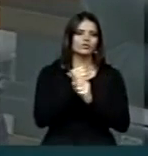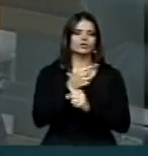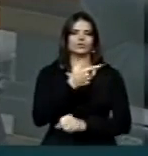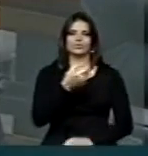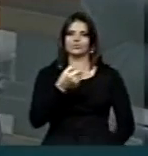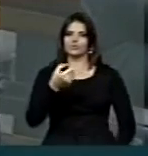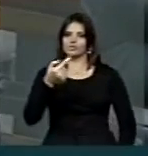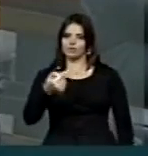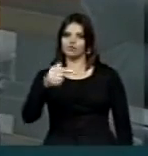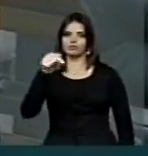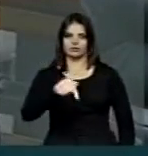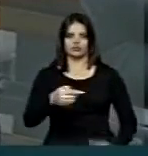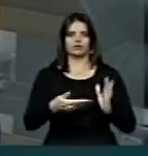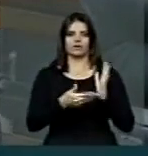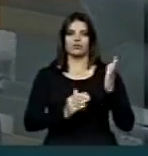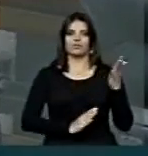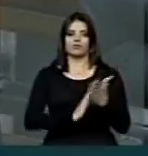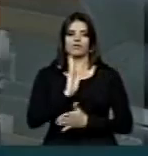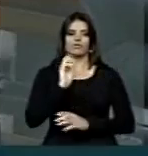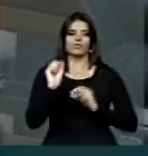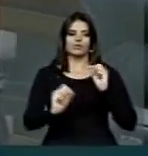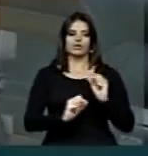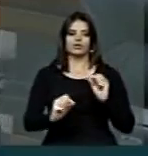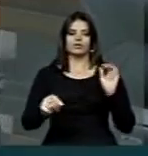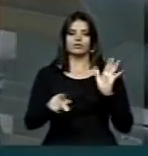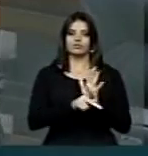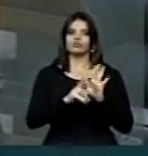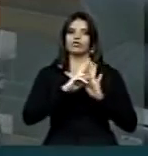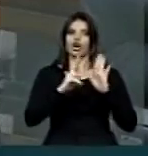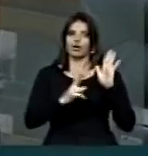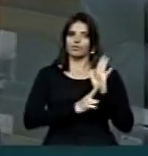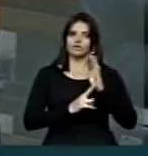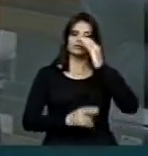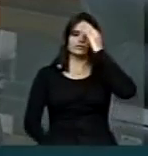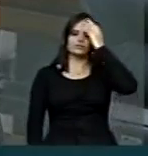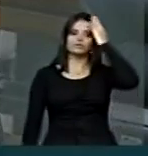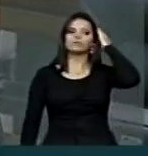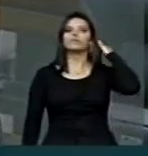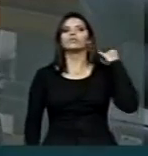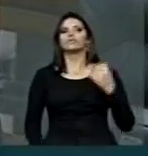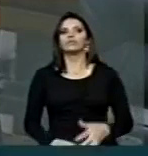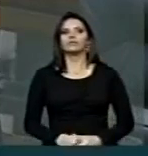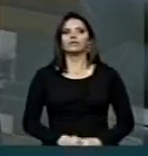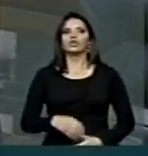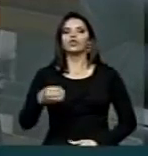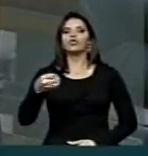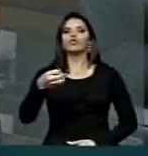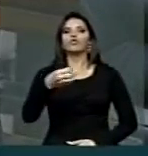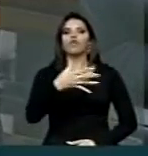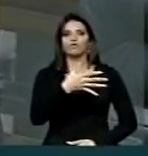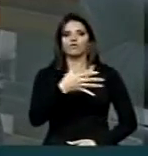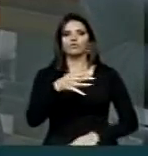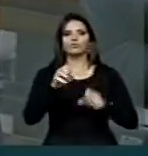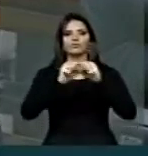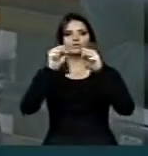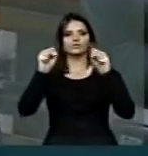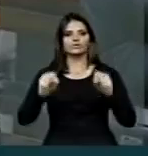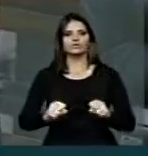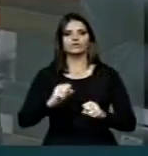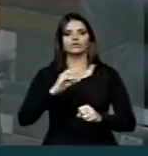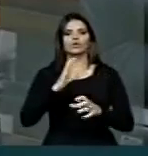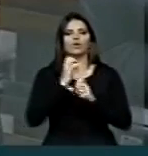casa aprovou as normas senhora presidente do novo sistema de